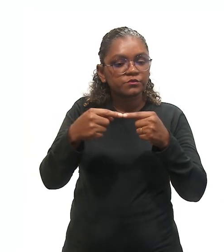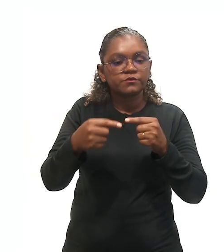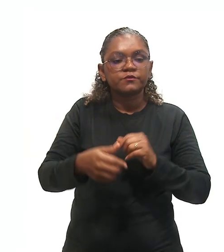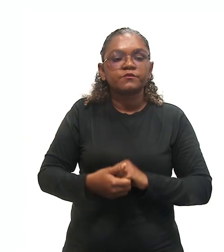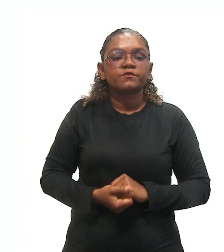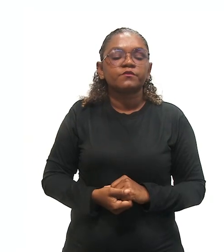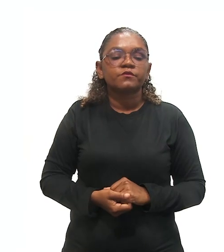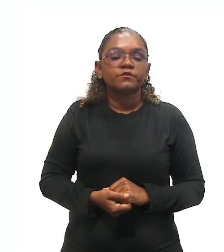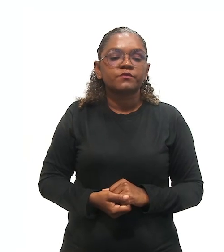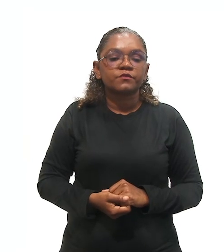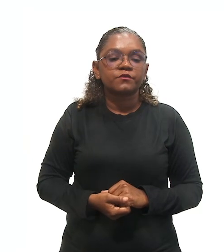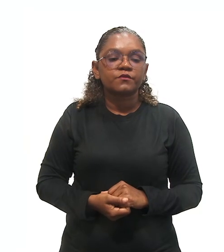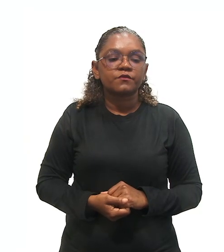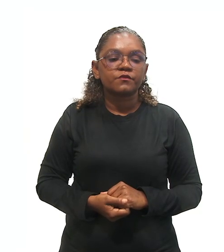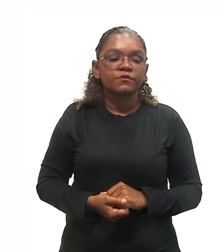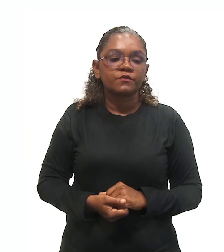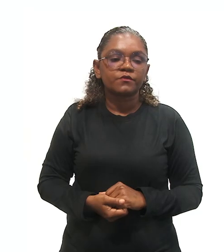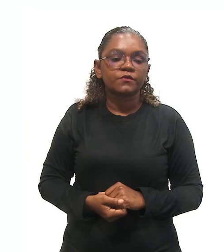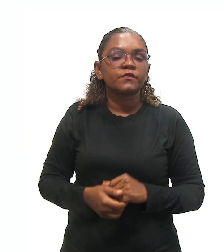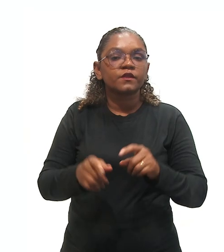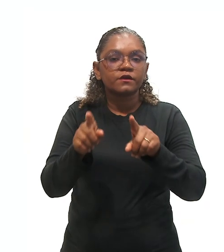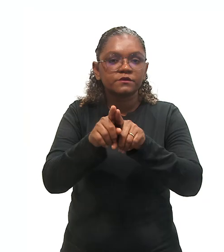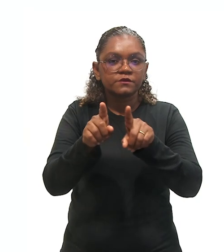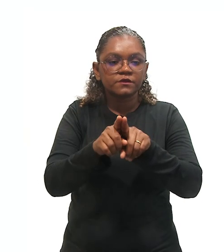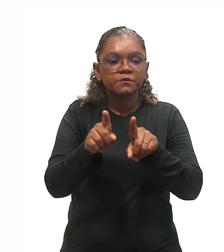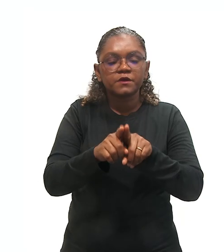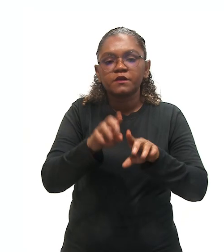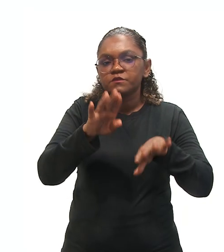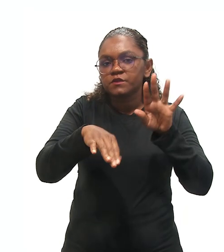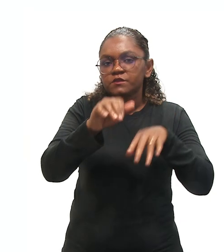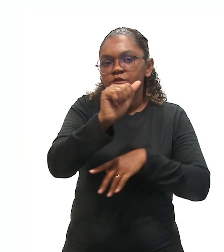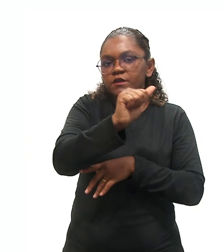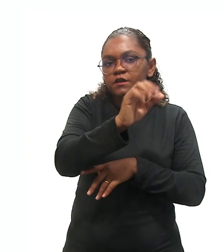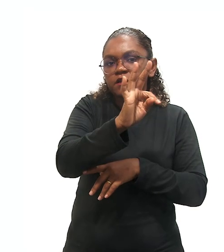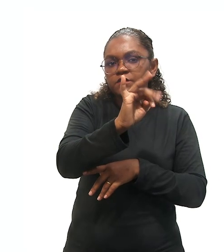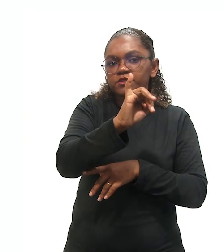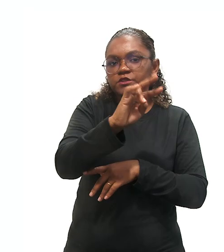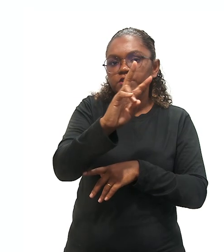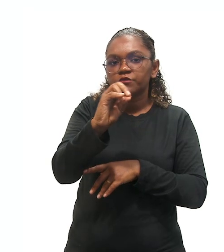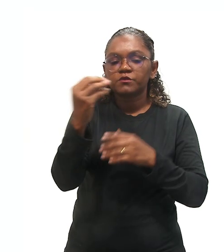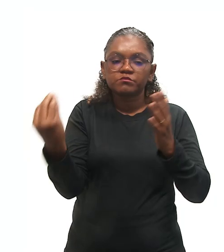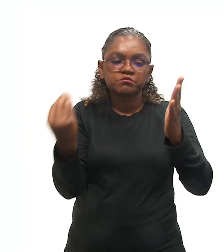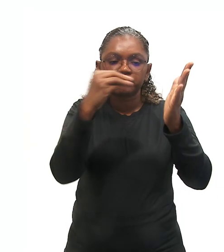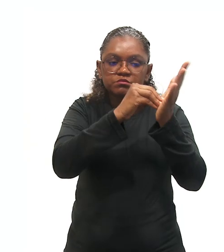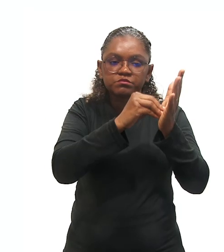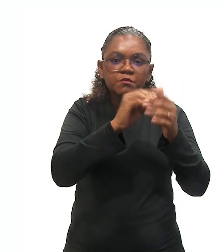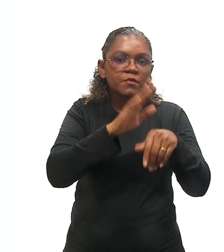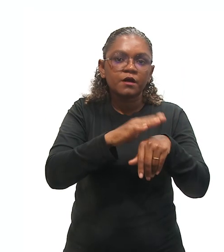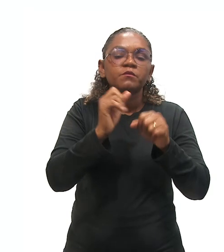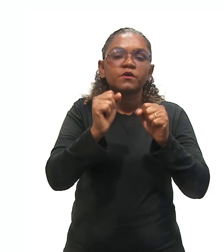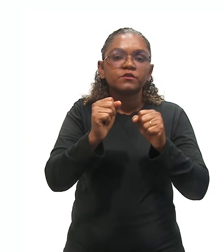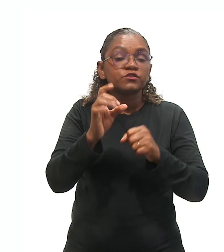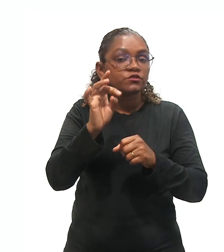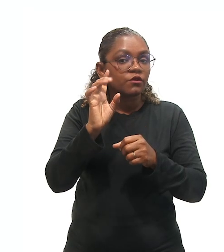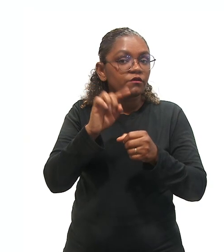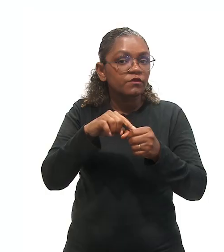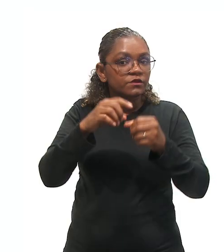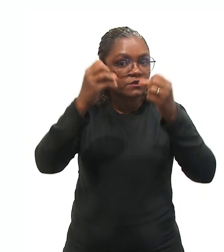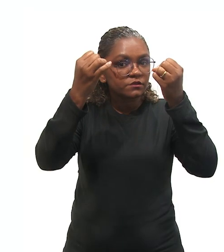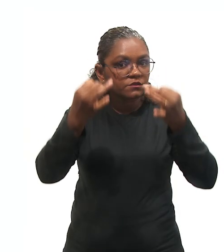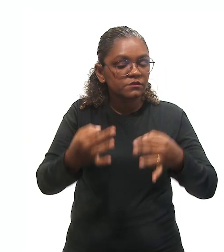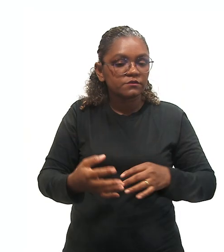aqui eu poderia colocar os demais ativos. Temos, só para recapitular